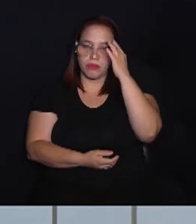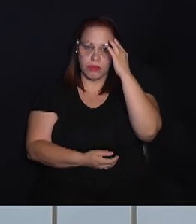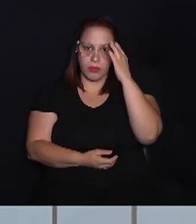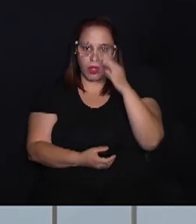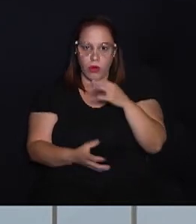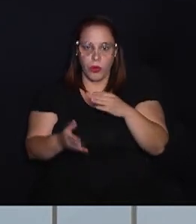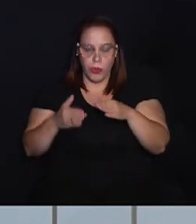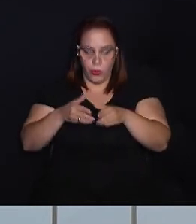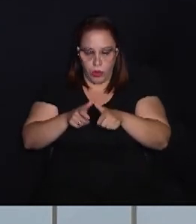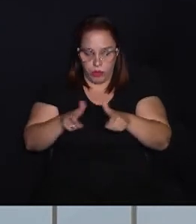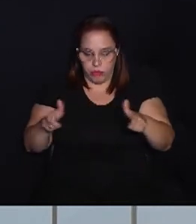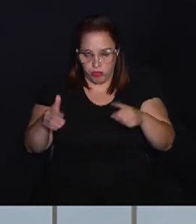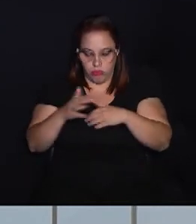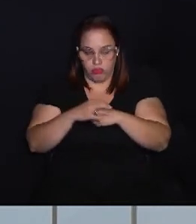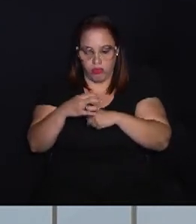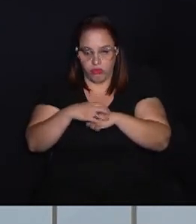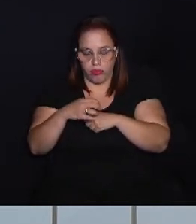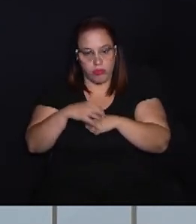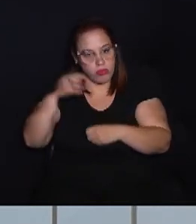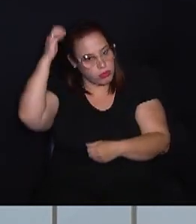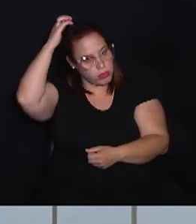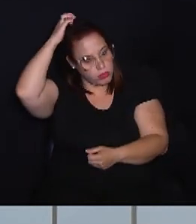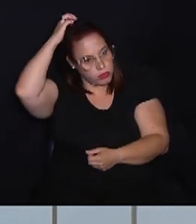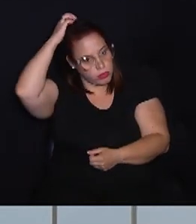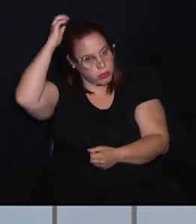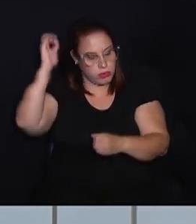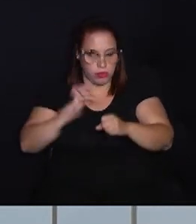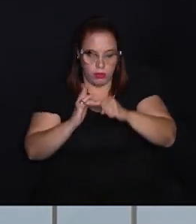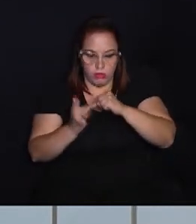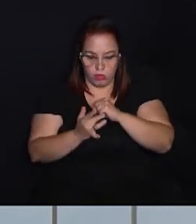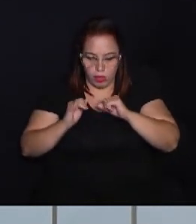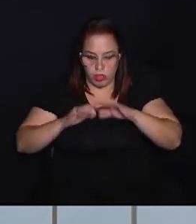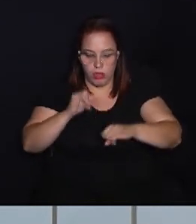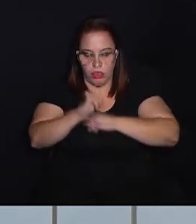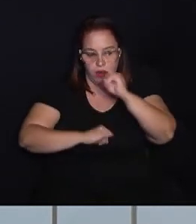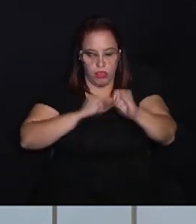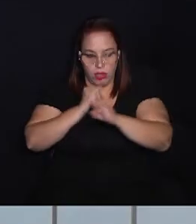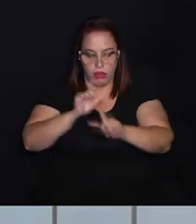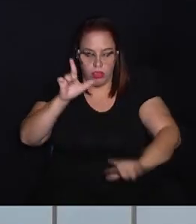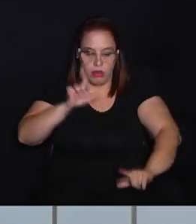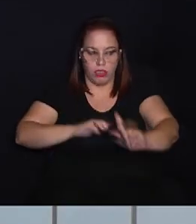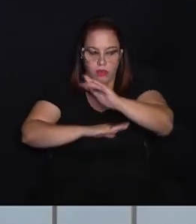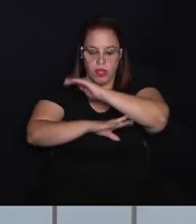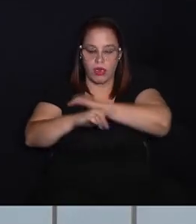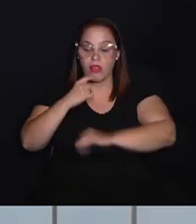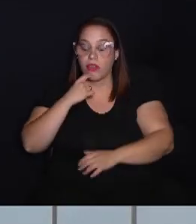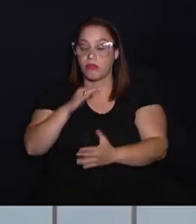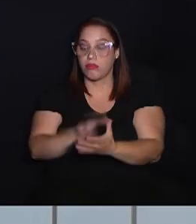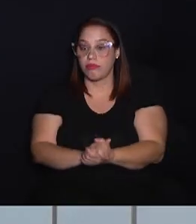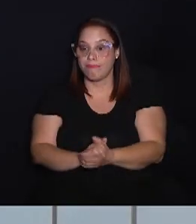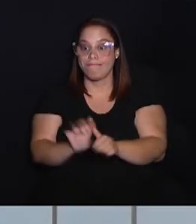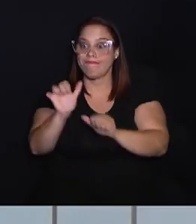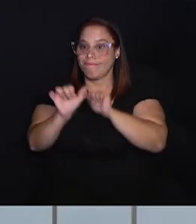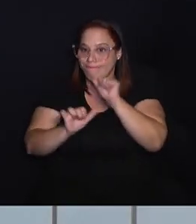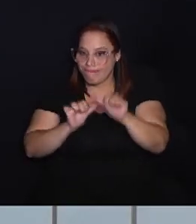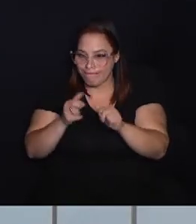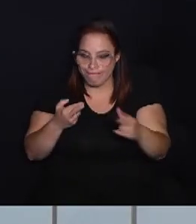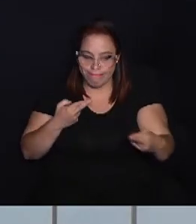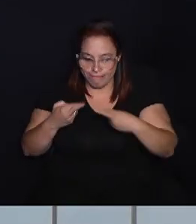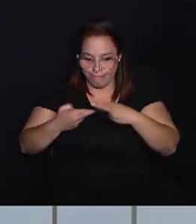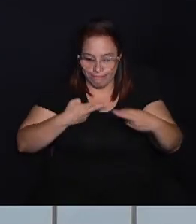aprendendo. Apesar de estar exercendo meu 6º mandato, aprendo a cada dia a ser vereador nessa cidade que é maravilhosa. Muda muito daquela